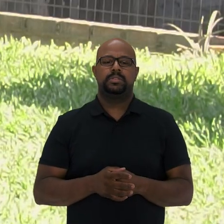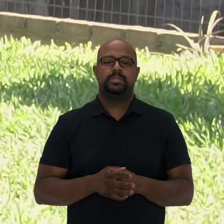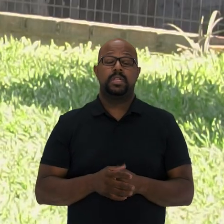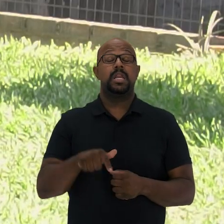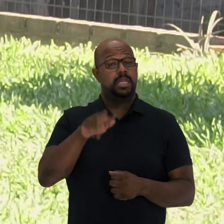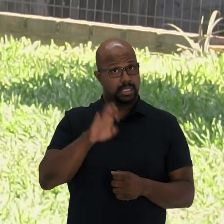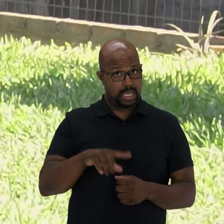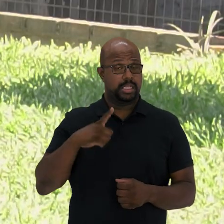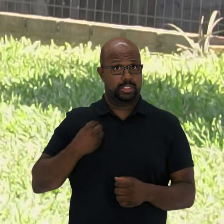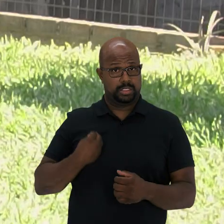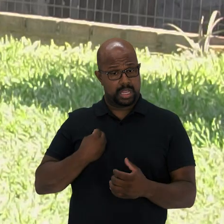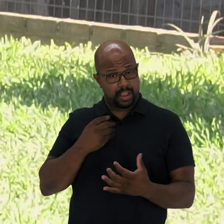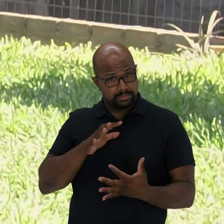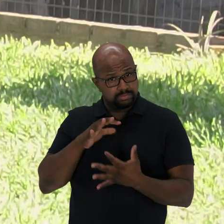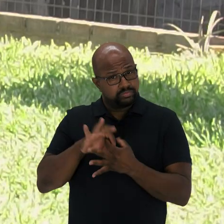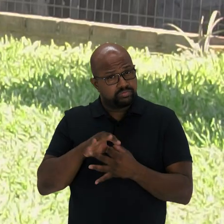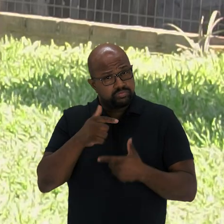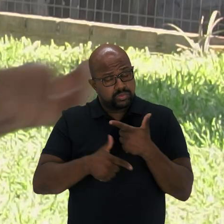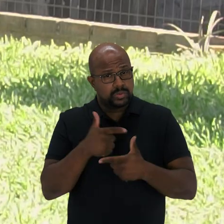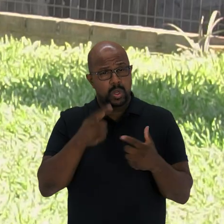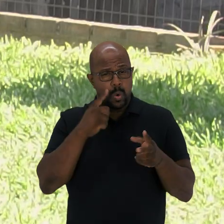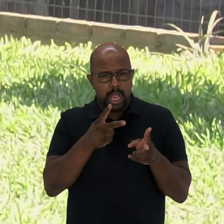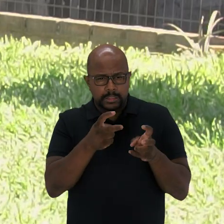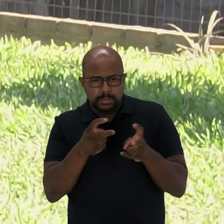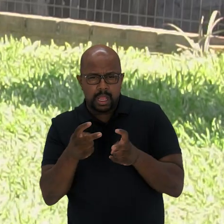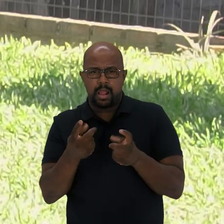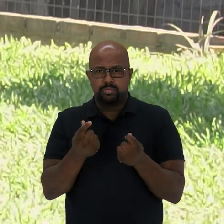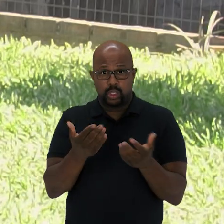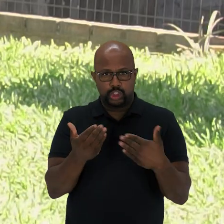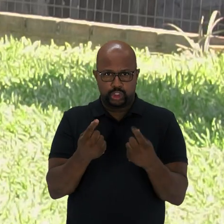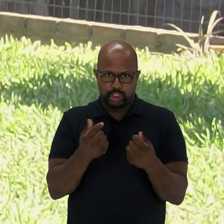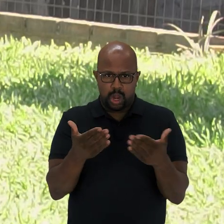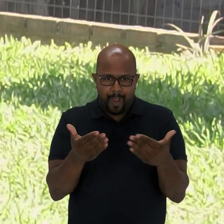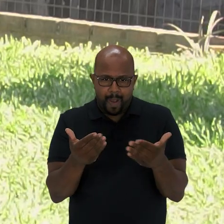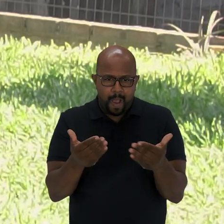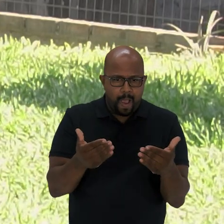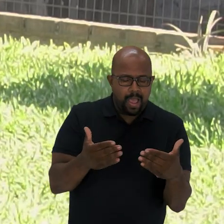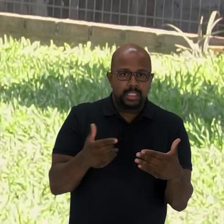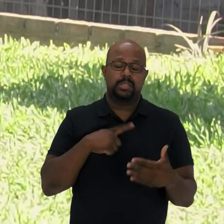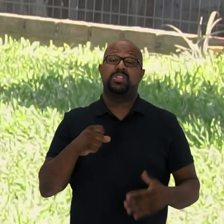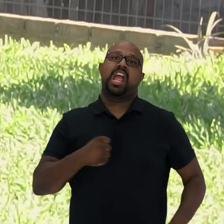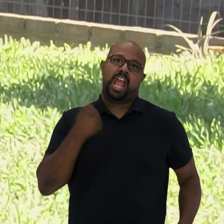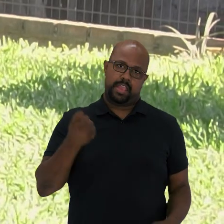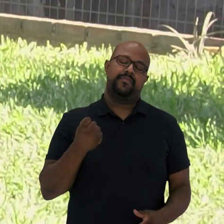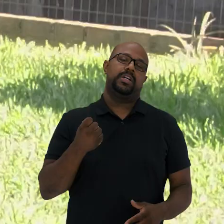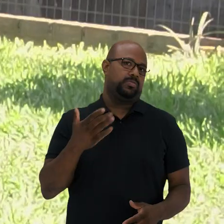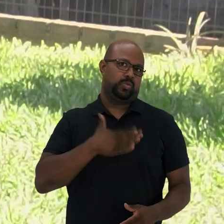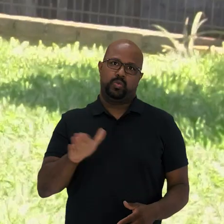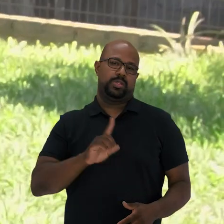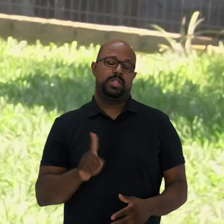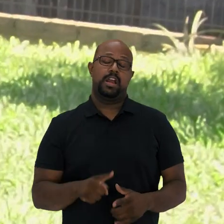Quem estava envolvido com a exploração e ganhando dinheiro tinha muita raiva do